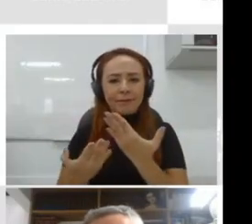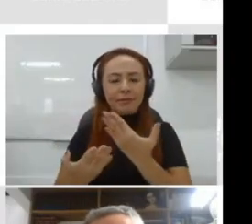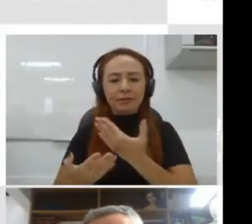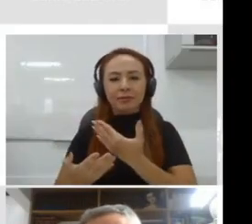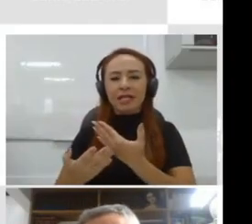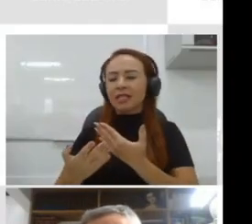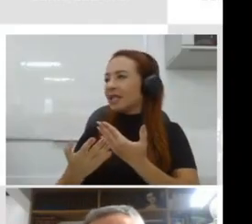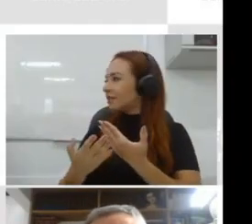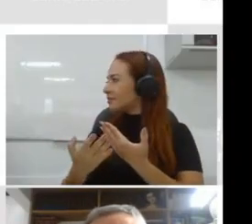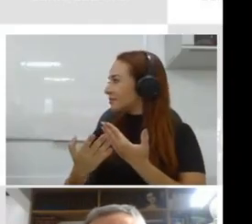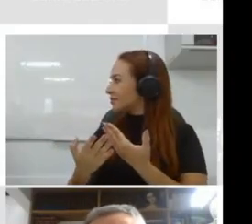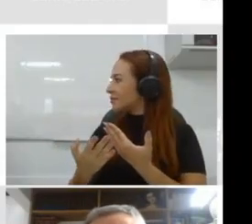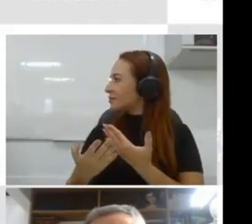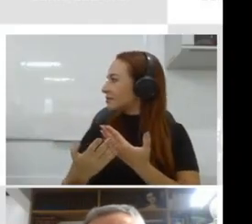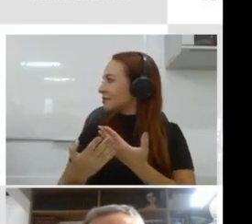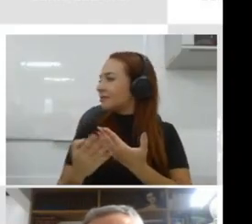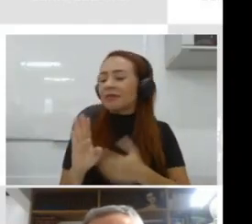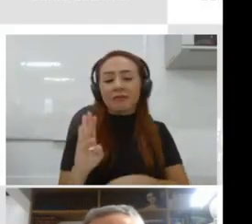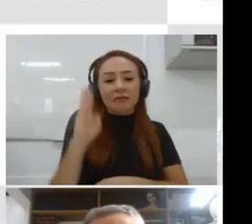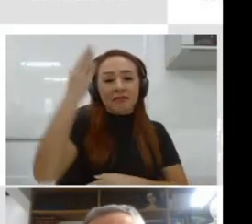foi, digamos assim, foi